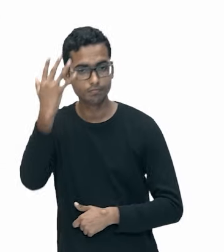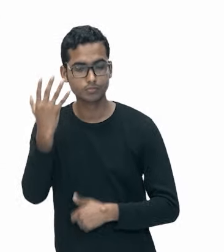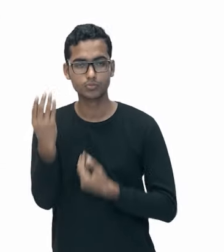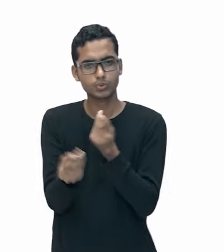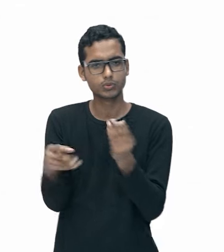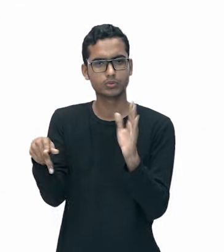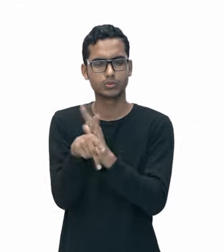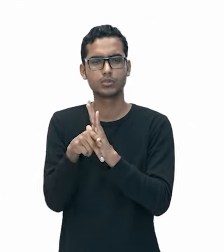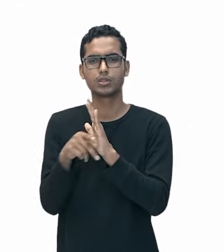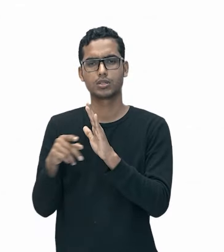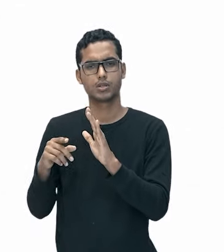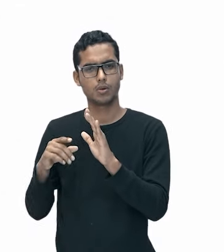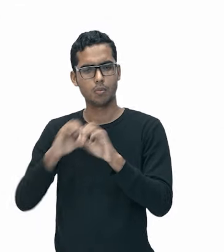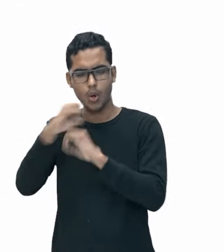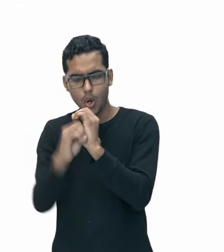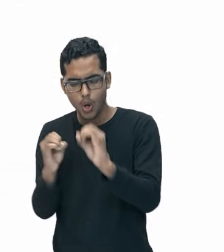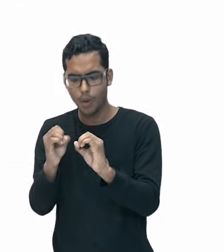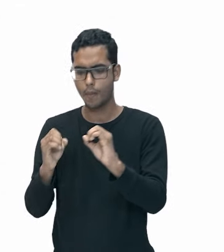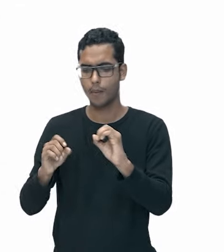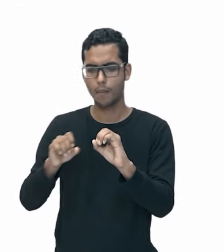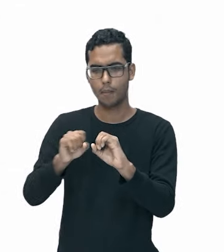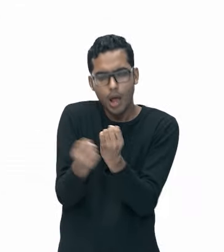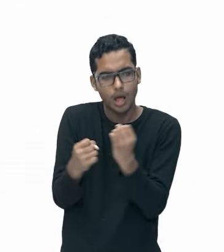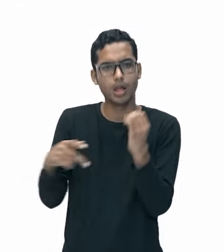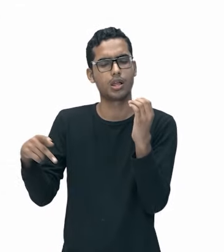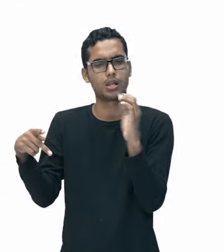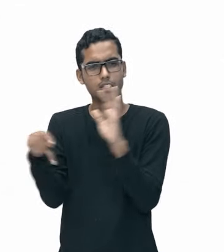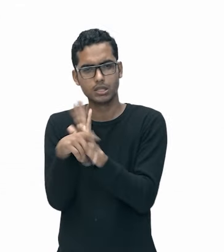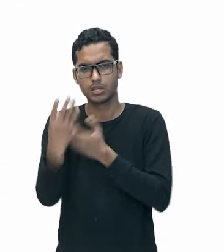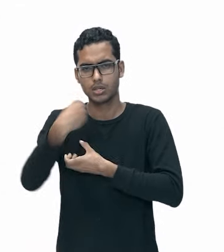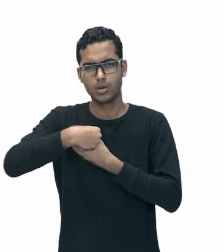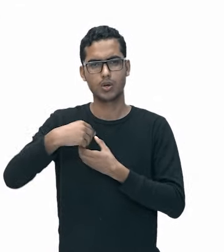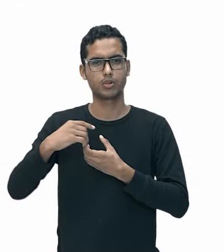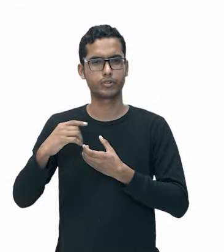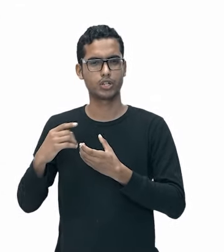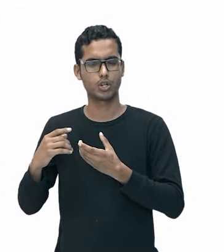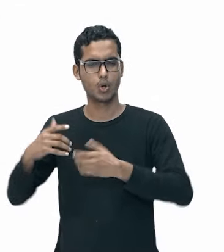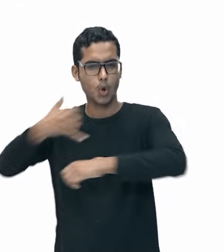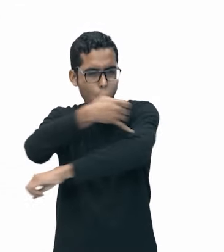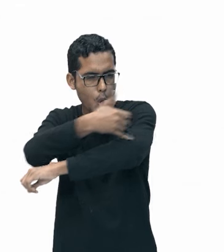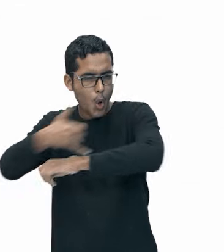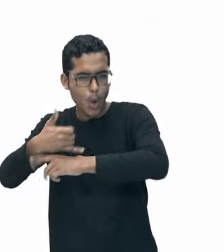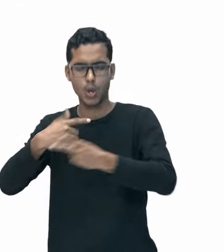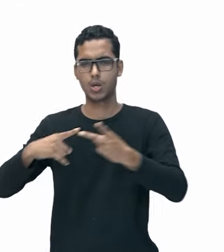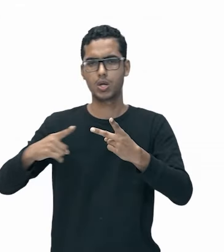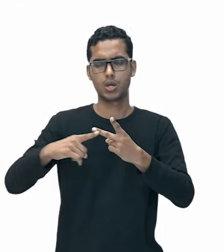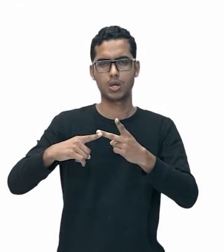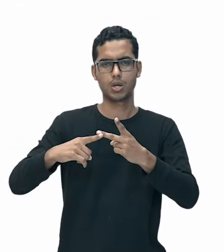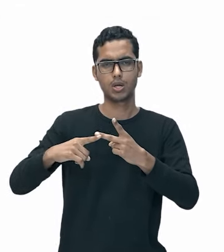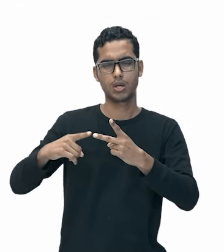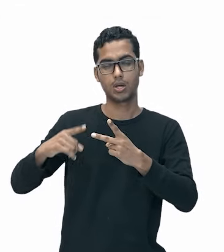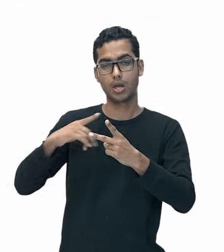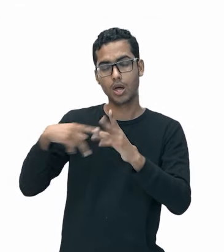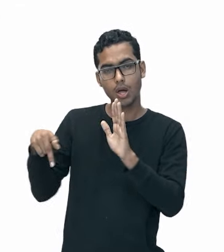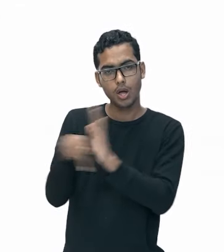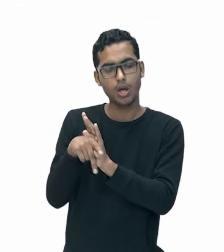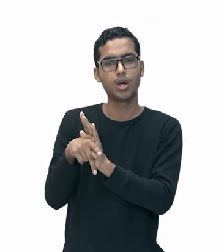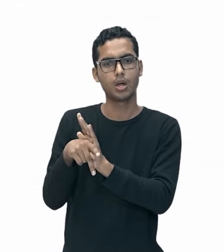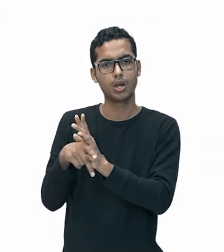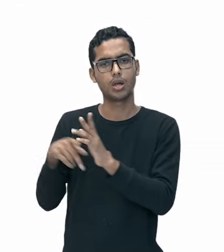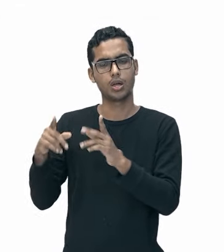carboidrato quebra de proteína quebra de gordura todas elas aconteceriam no nosso organismo Mas elas levariam